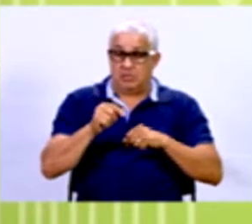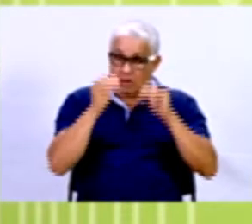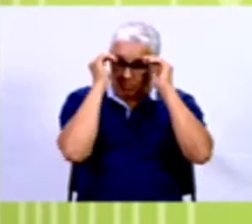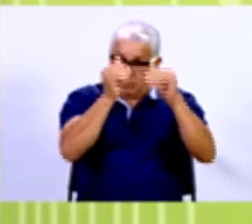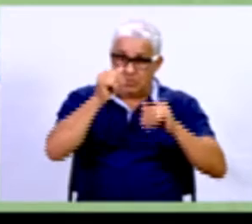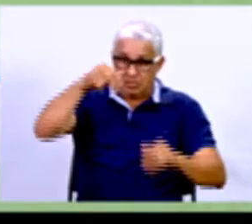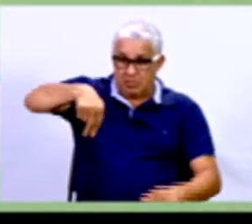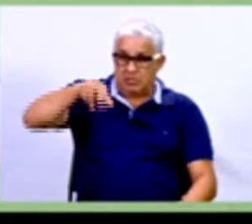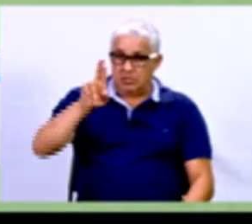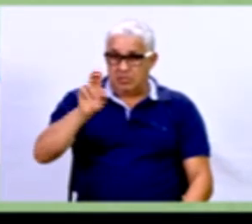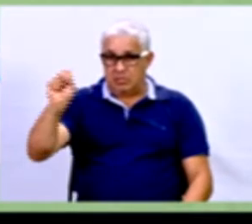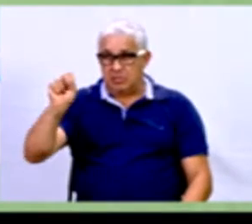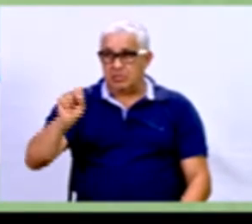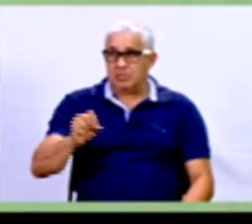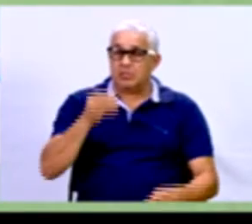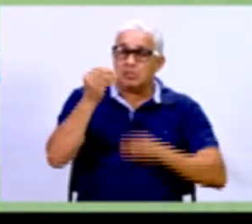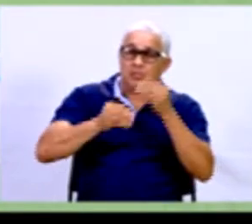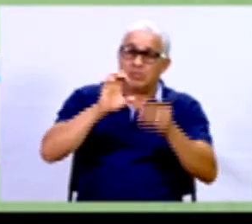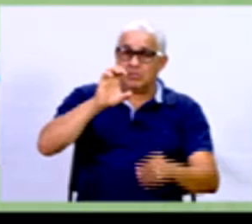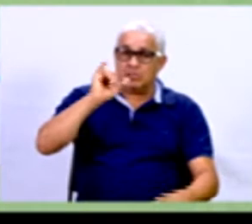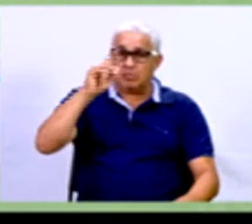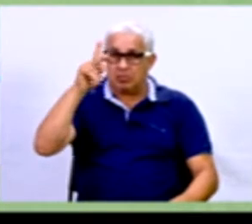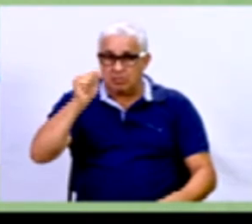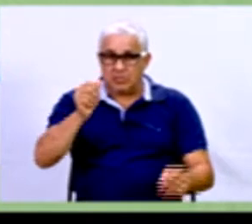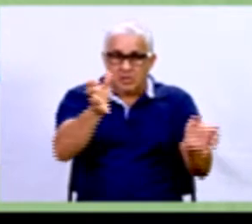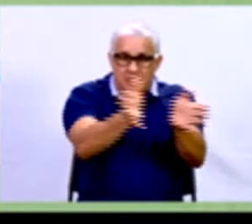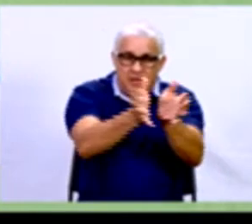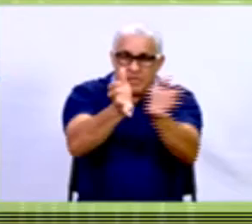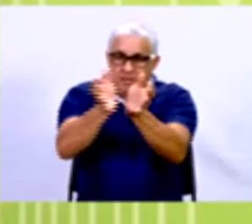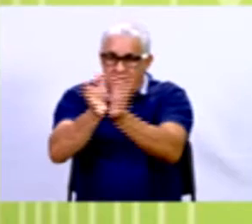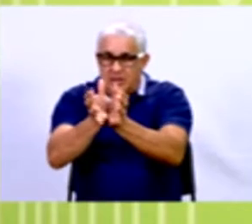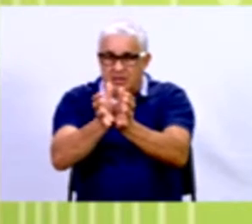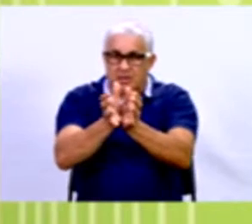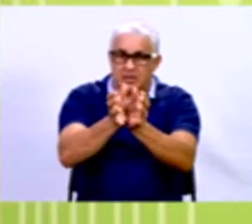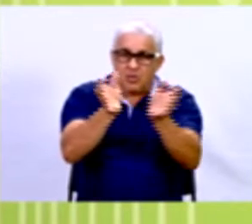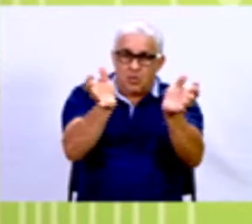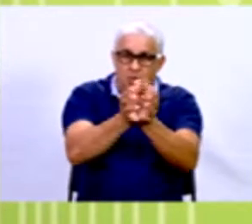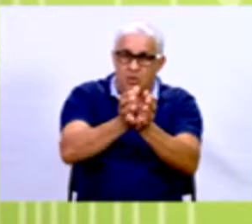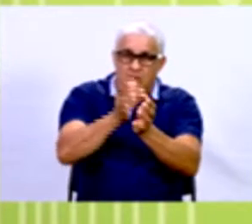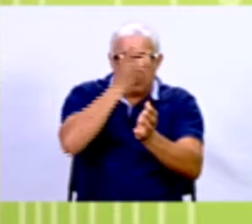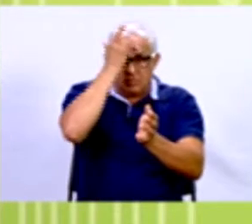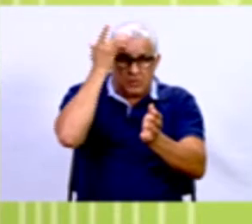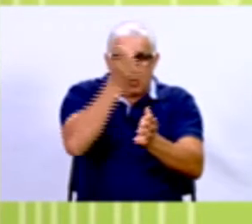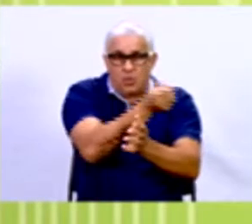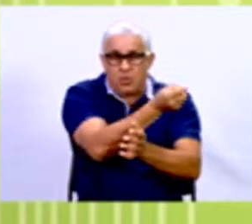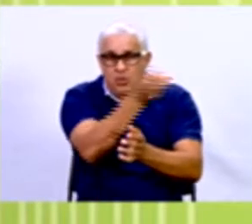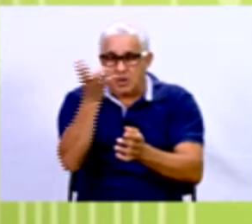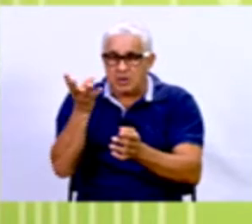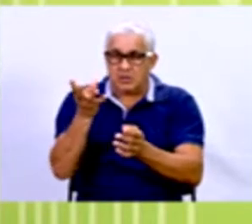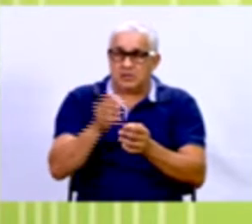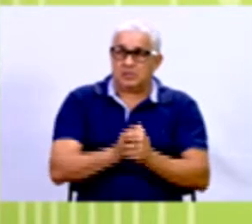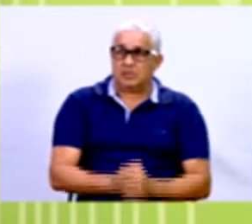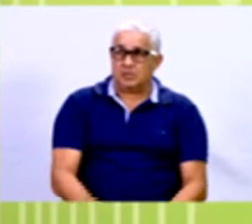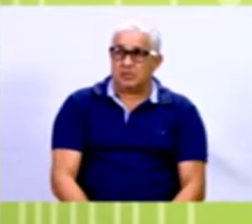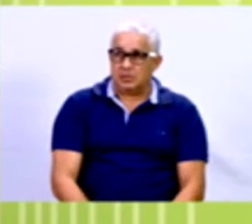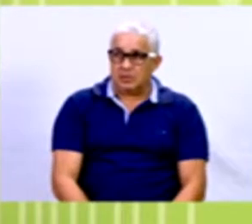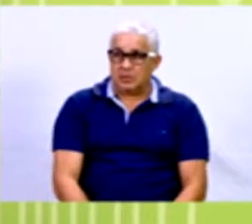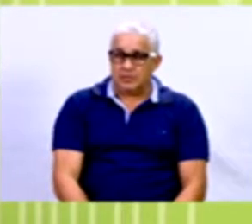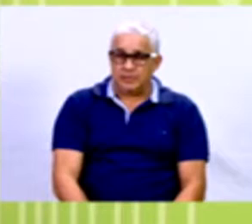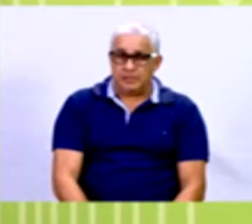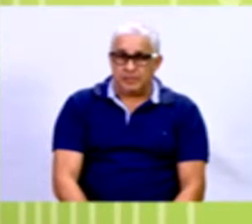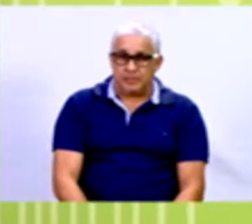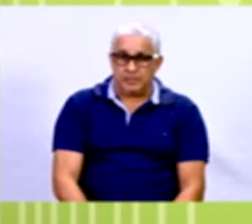Como será composta a CIPA? A questão 2 fala sobre a Comissão Interna de Prevenção de Acidentes.